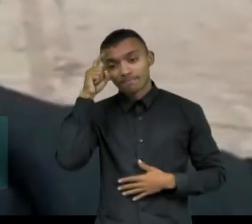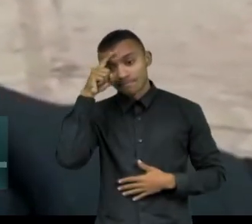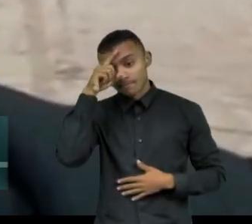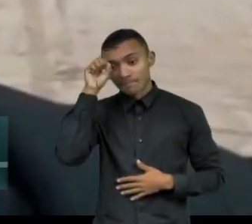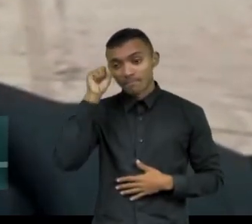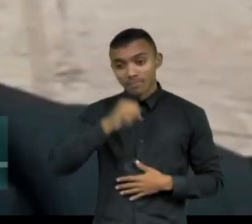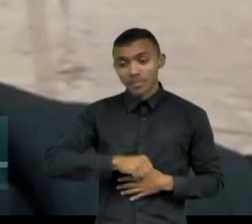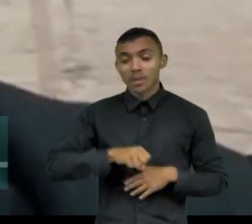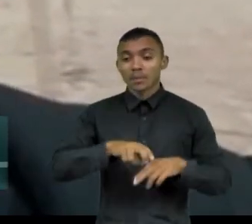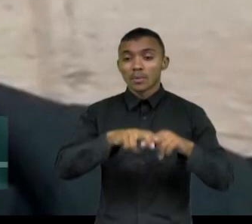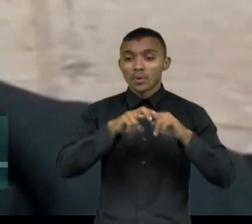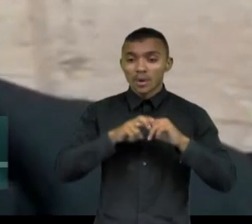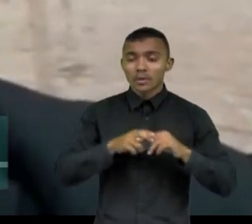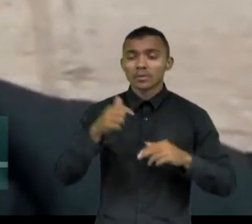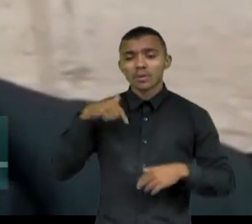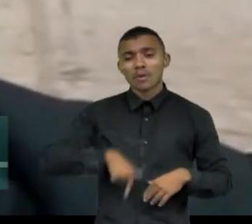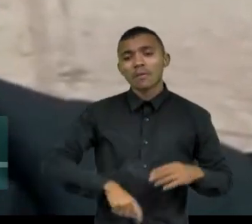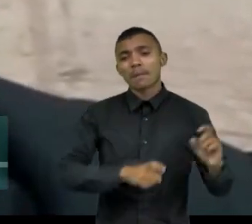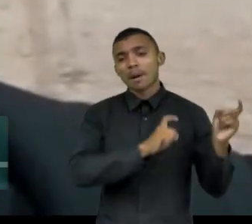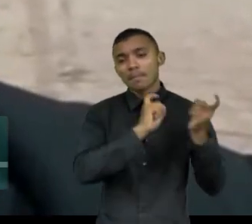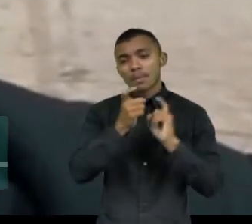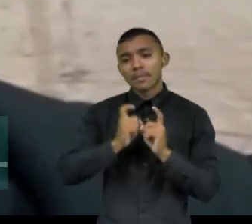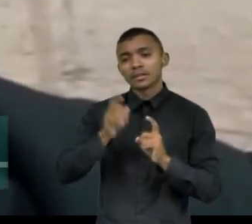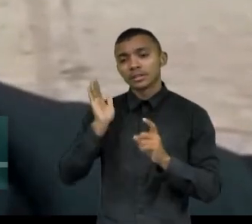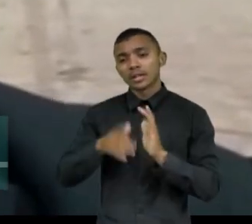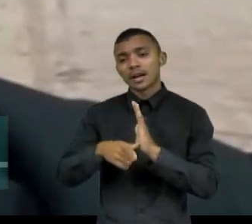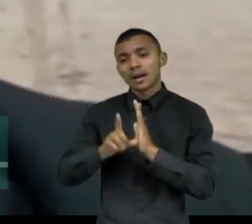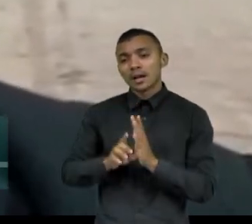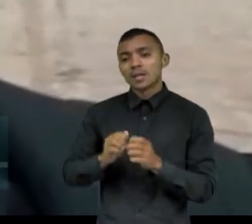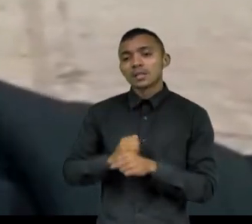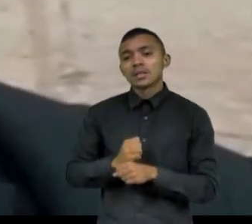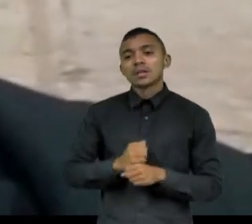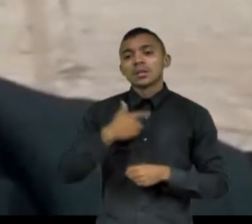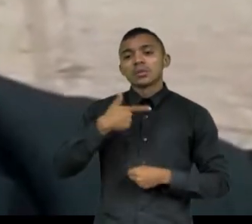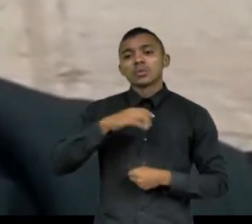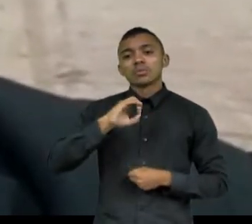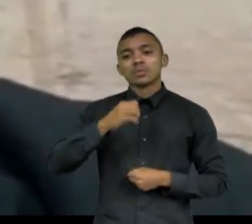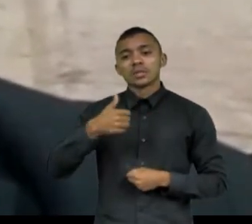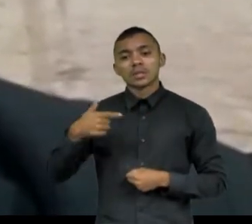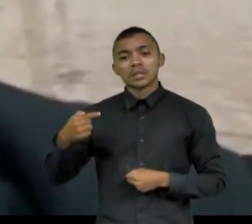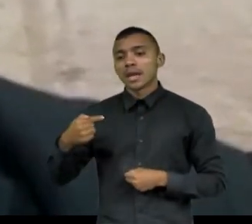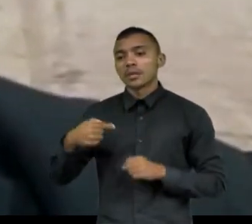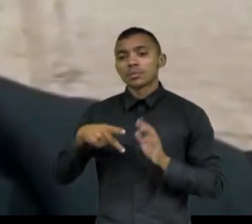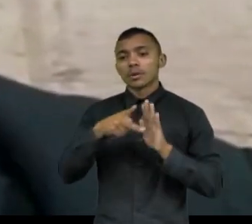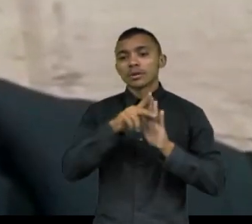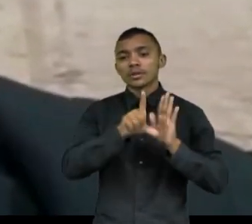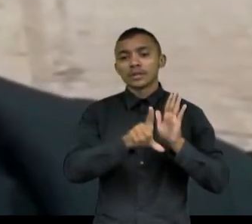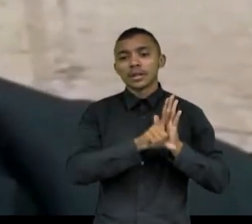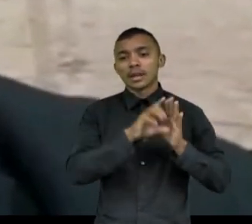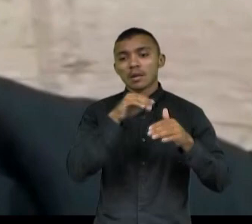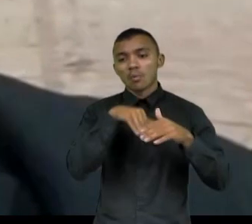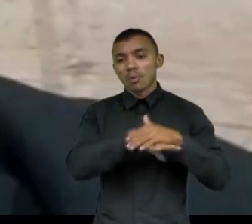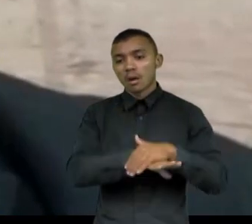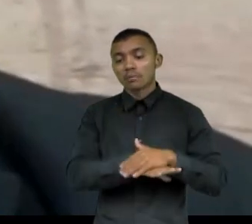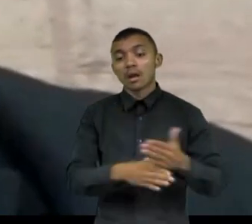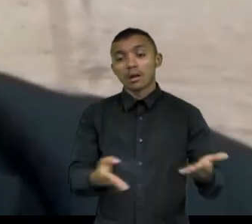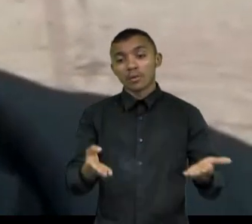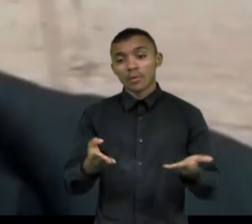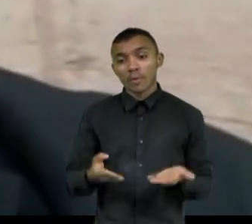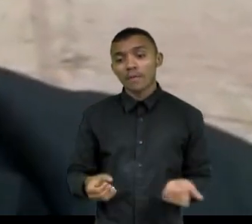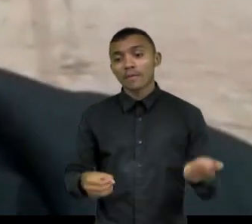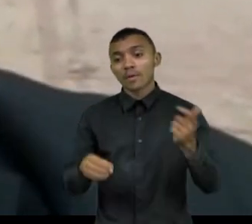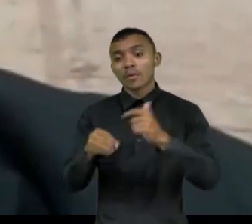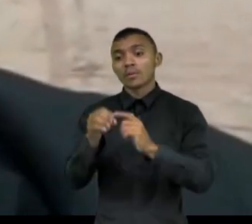retorna novamente essa discussão. Houve em 2017 e ele foi arquivado, e novamente volta esse projeto em